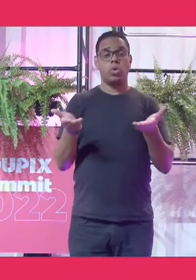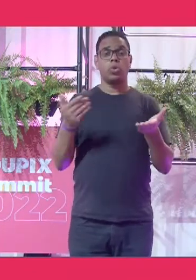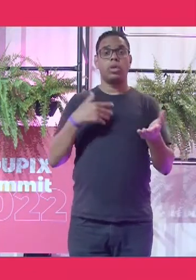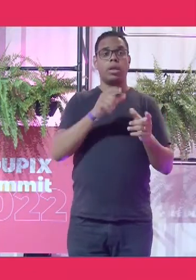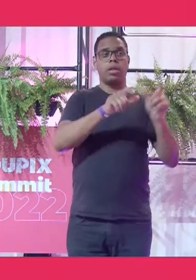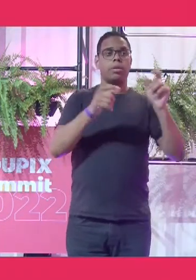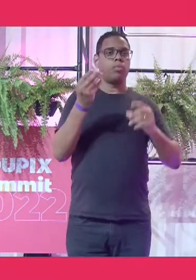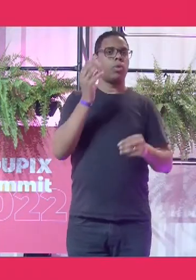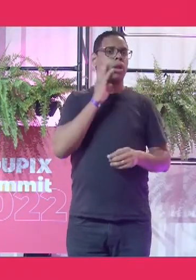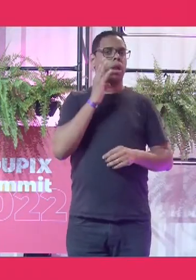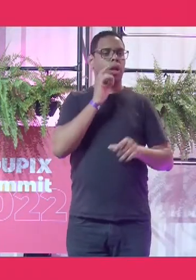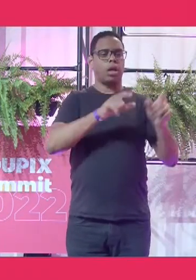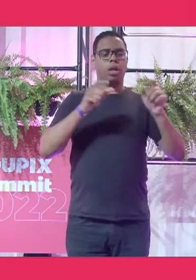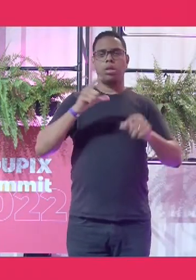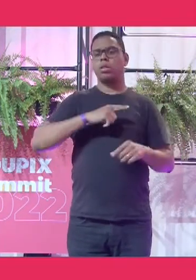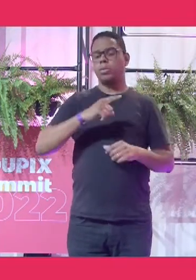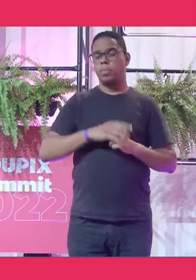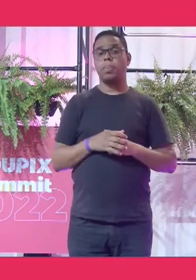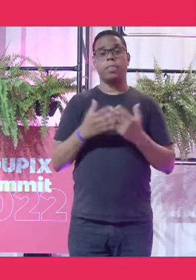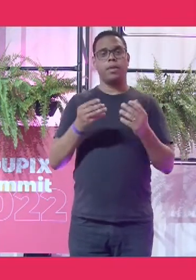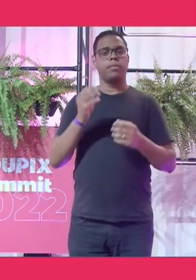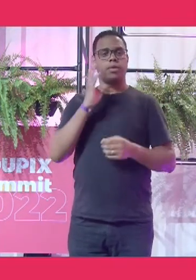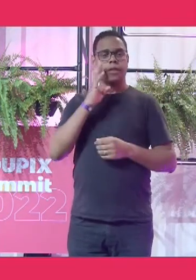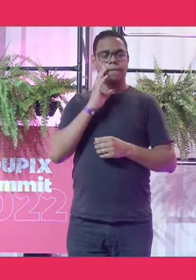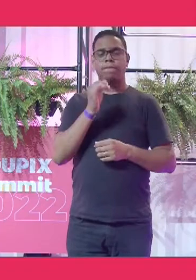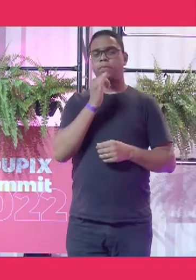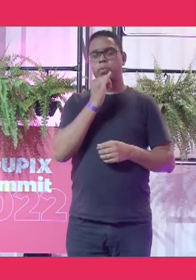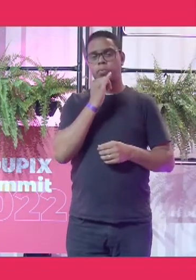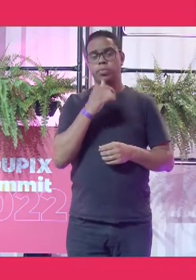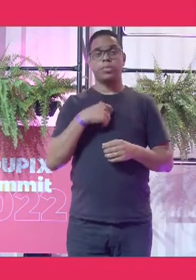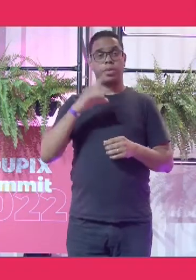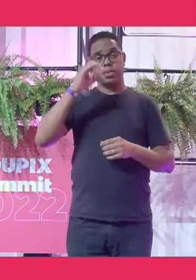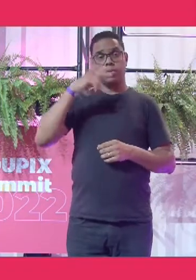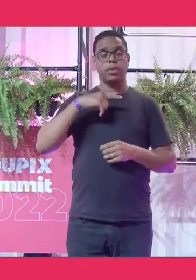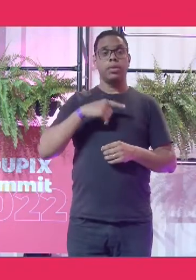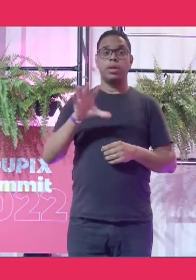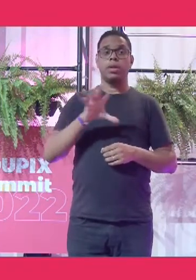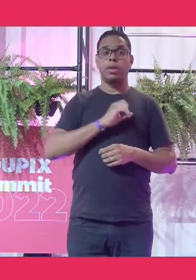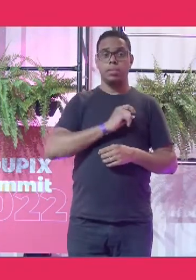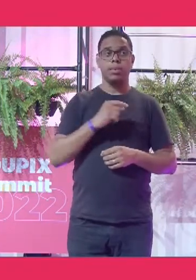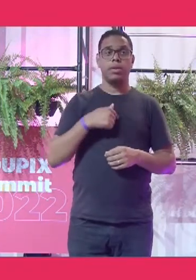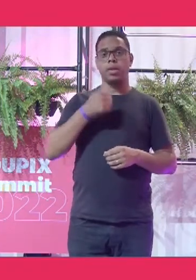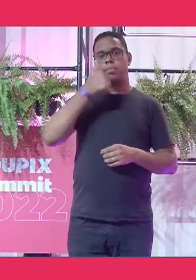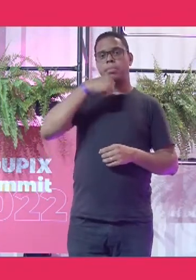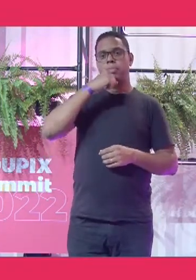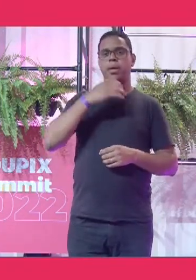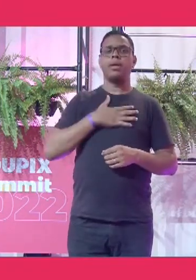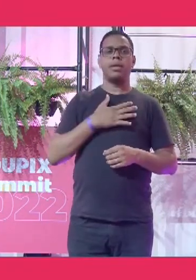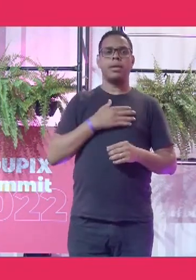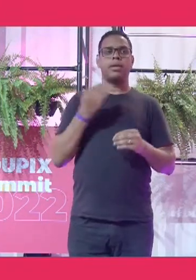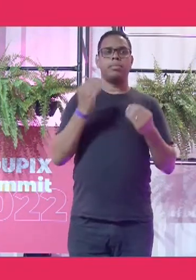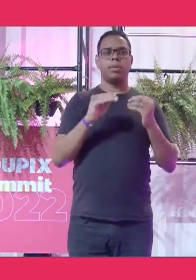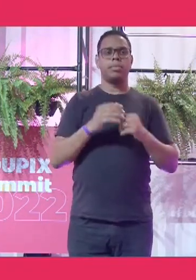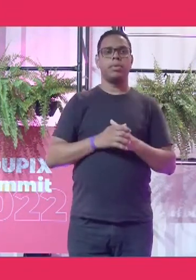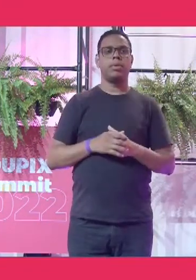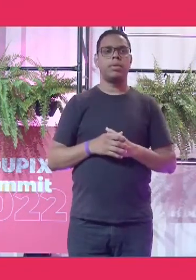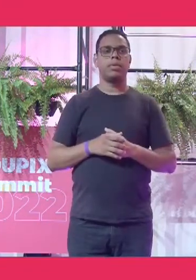legal comigo. Ah. E isso é muito legal. Por exemplo, Sim. no meu Instagram, as pessoas amam ver a minha mãe. Então,